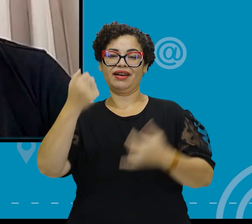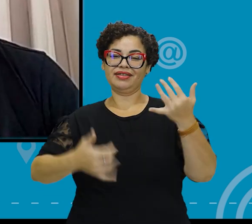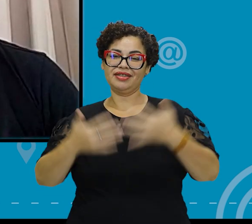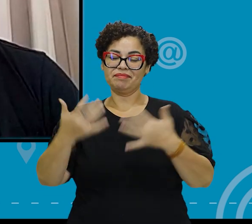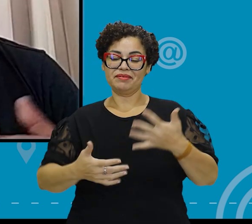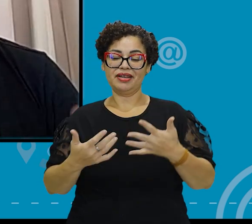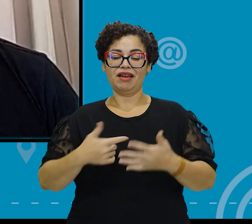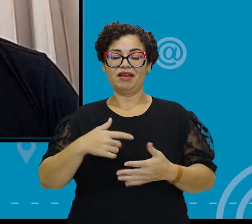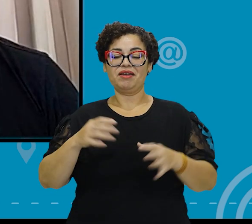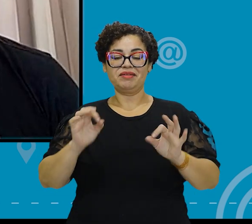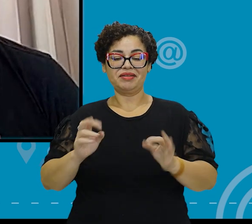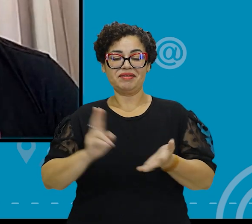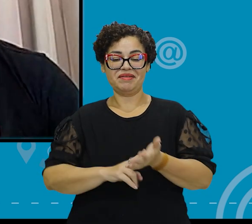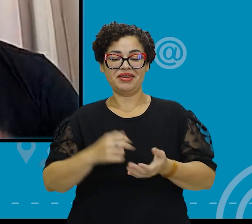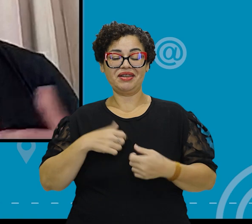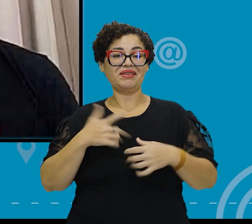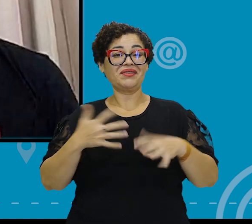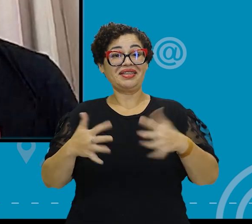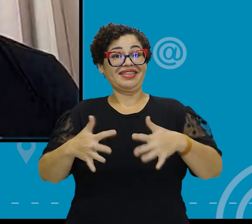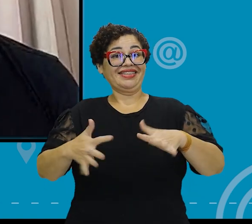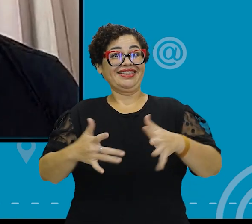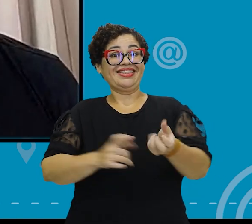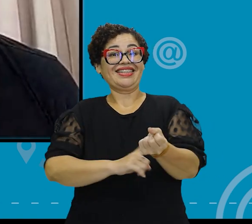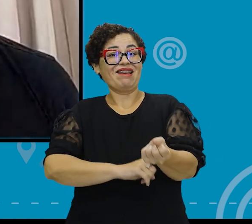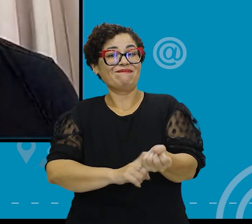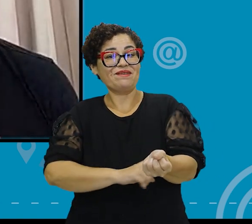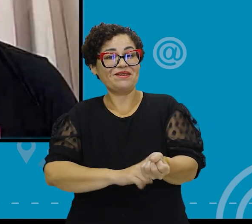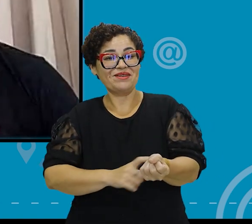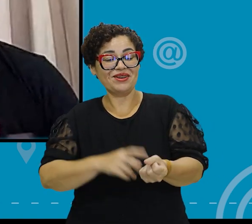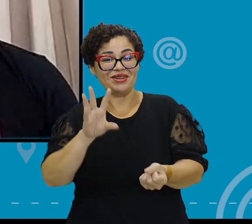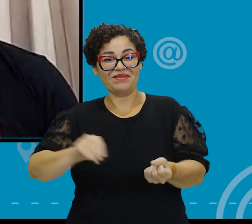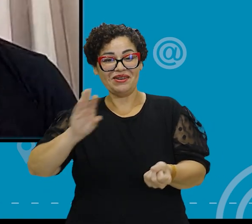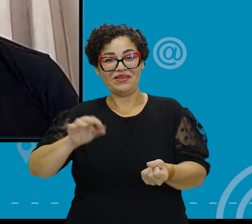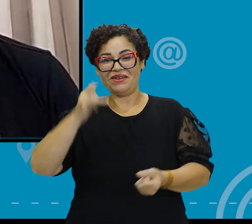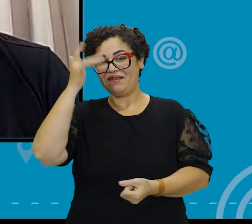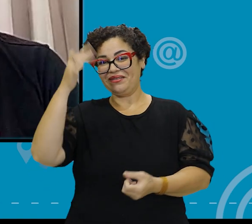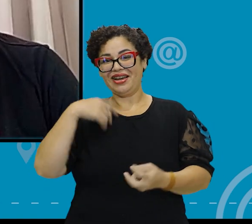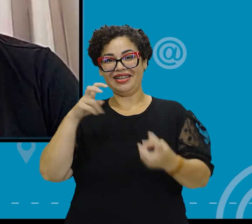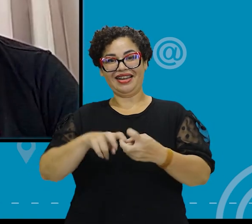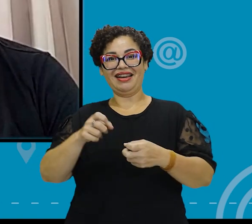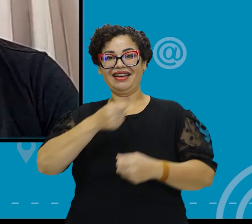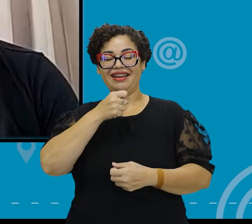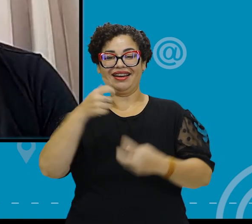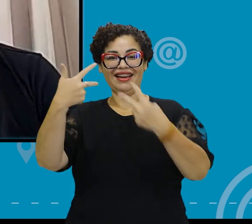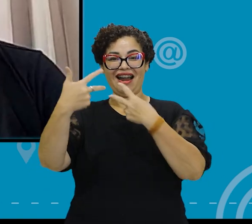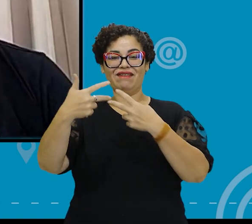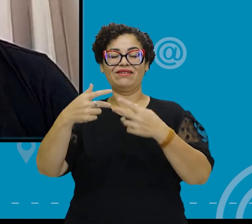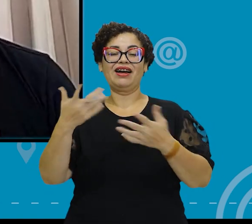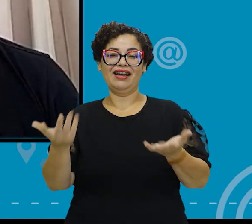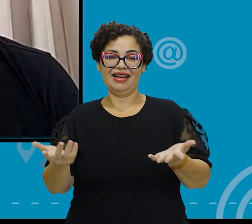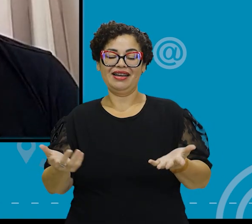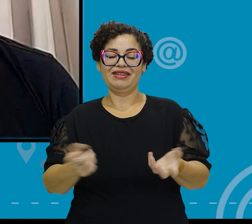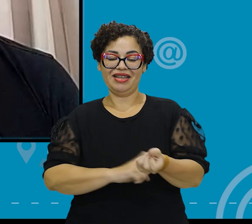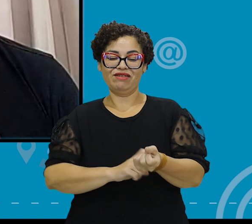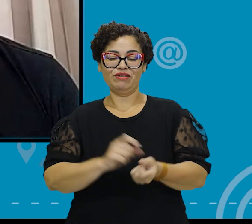oportunidade. Eu confesso que eu estou aqui, ó, tremendo de nervoso, porque não é fácil a gente ficar na frente da câmera, né? Mas